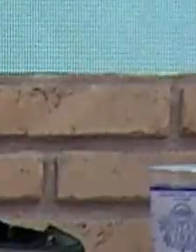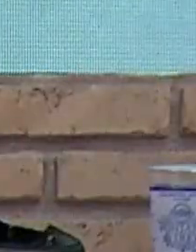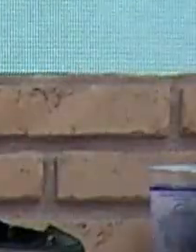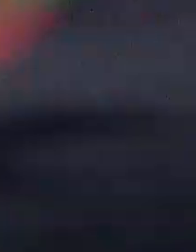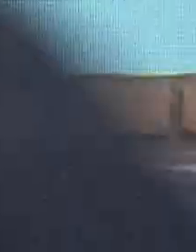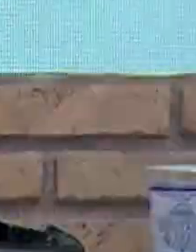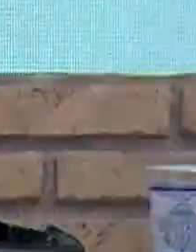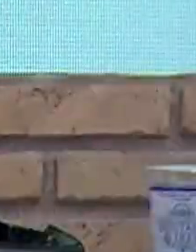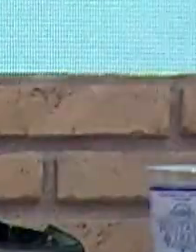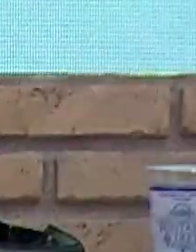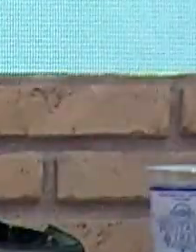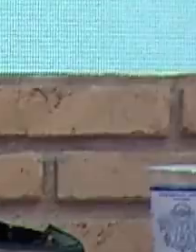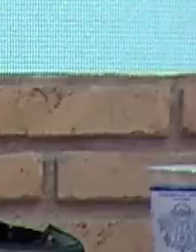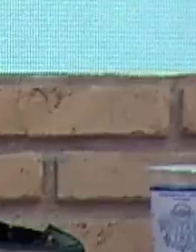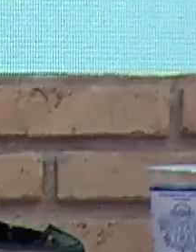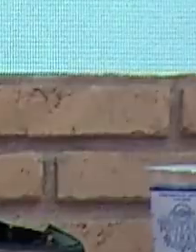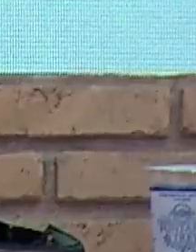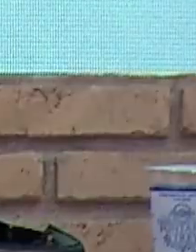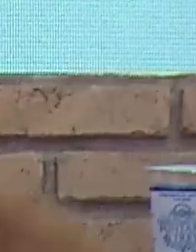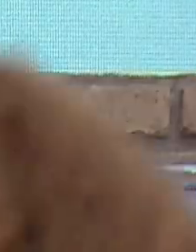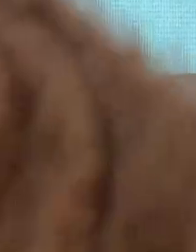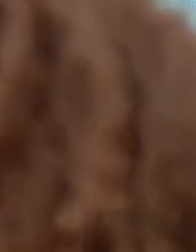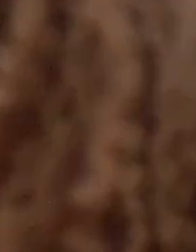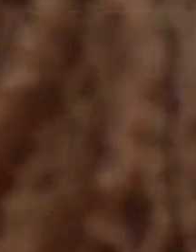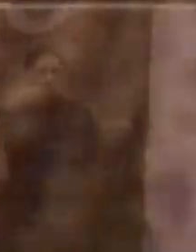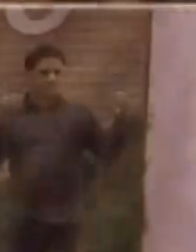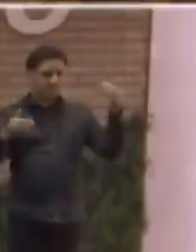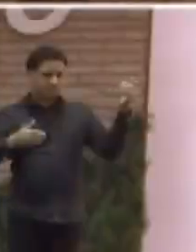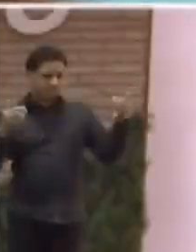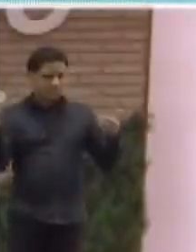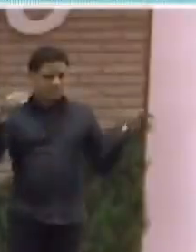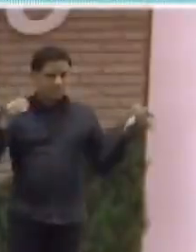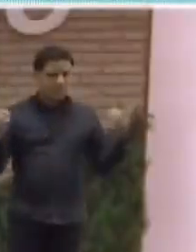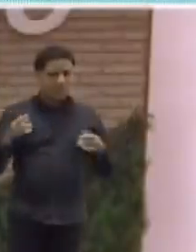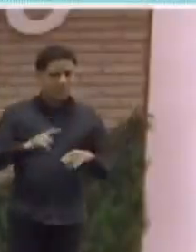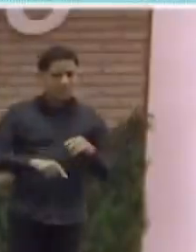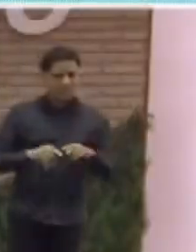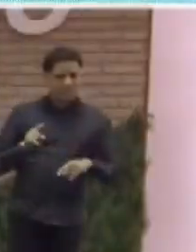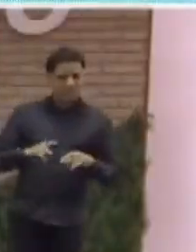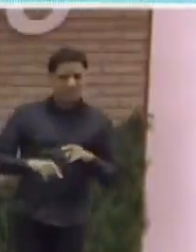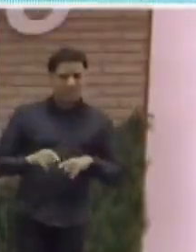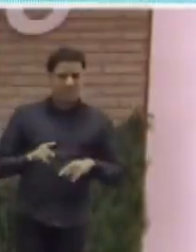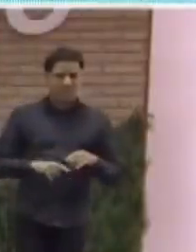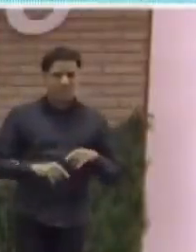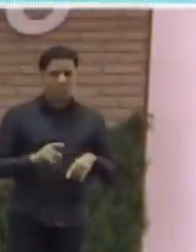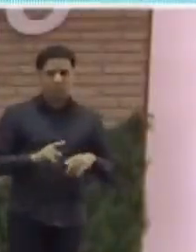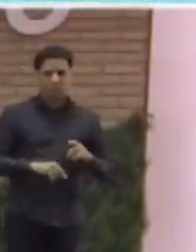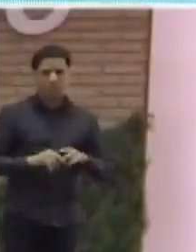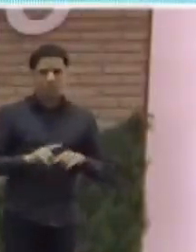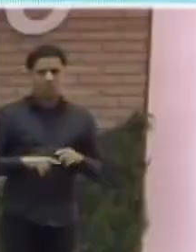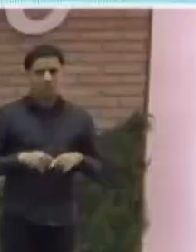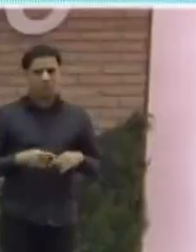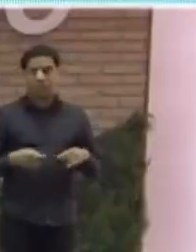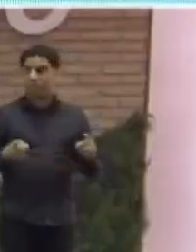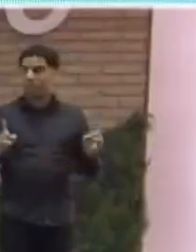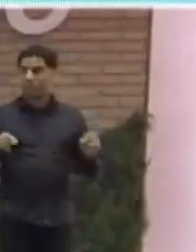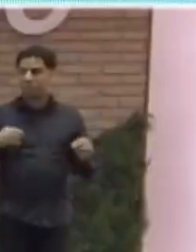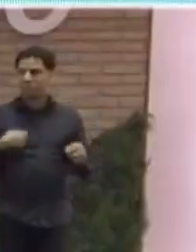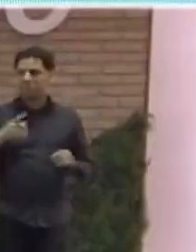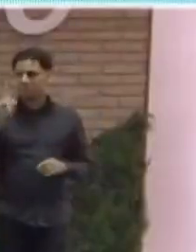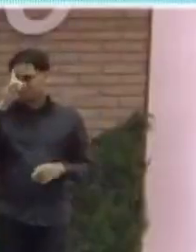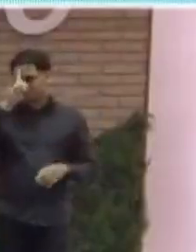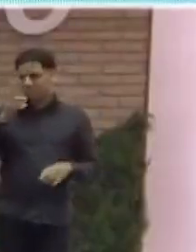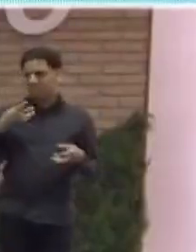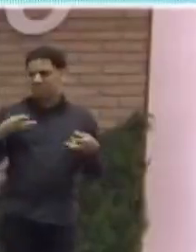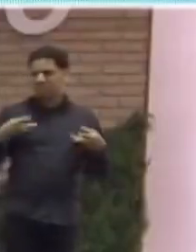prestigiarem aqui o último painel do dia, um painel da Comissão de Materiais, um dia que foi fantástico em termos de conversa sobre